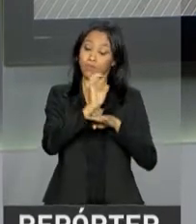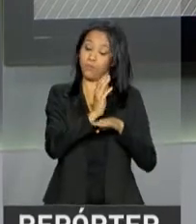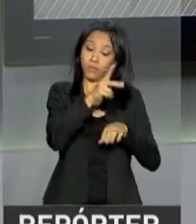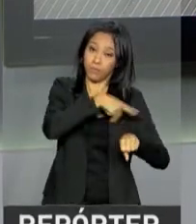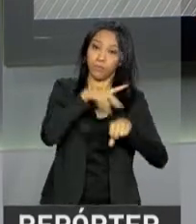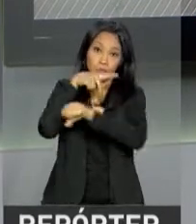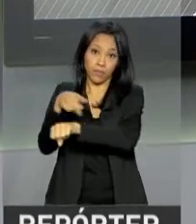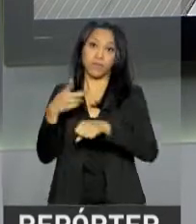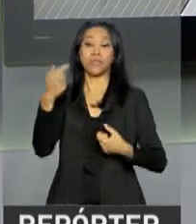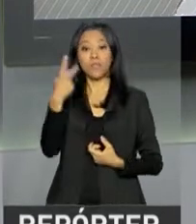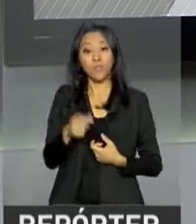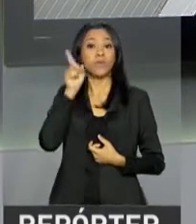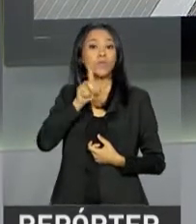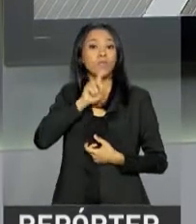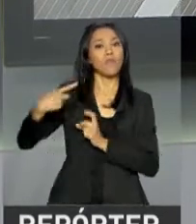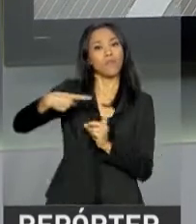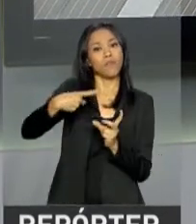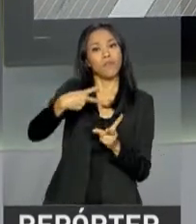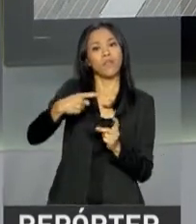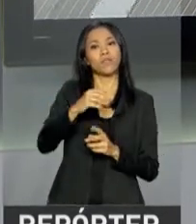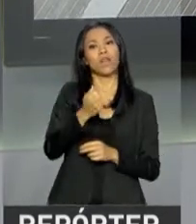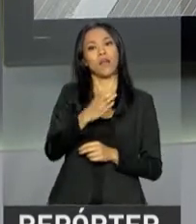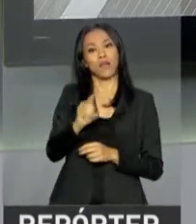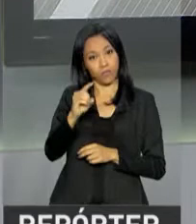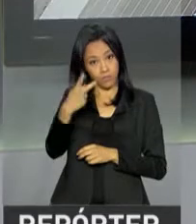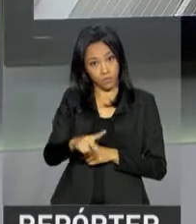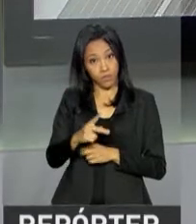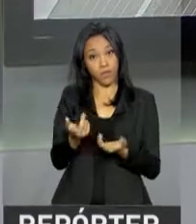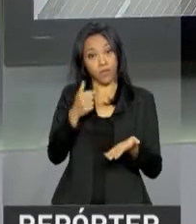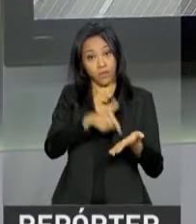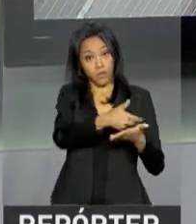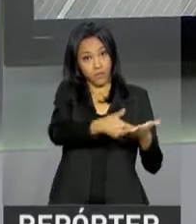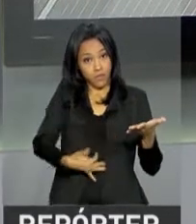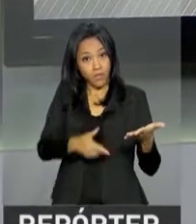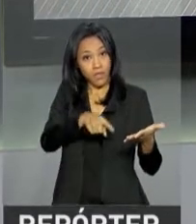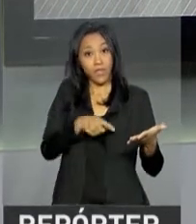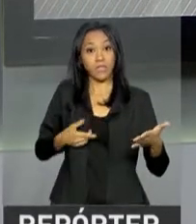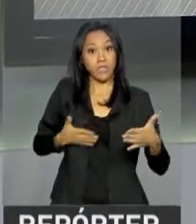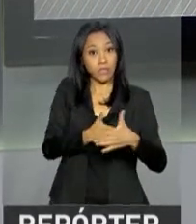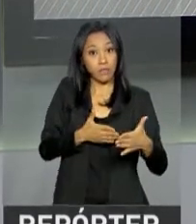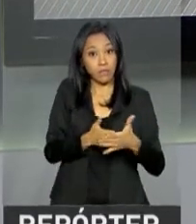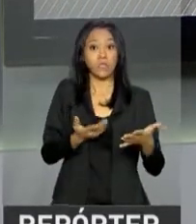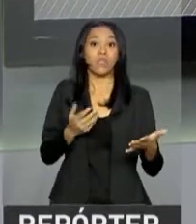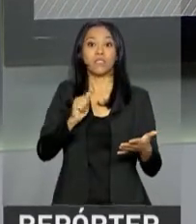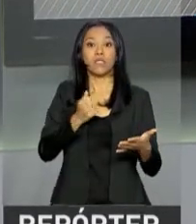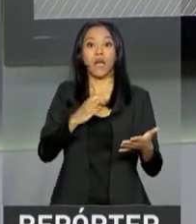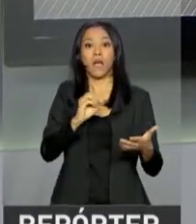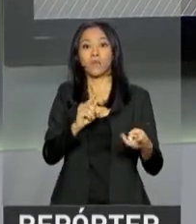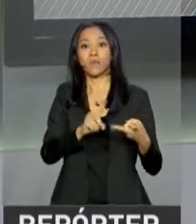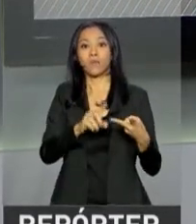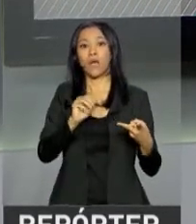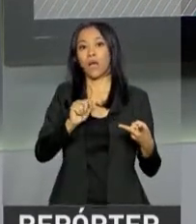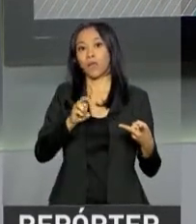de aço para os estados unidos e um dos maiores de alumínio a nota diz ainda que a restrição às importações de aço e alumínio são